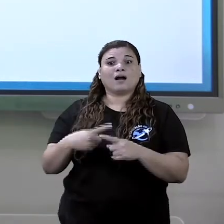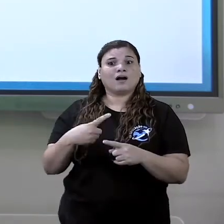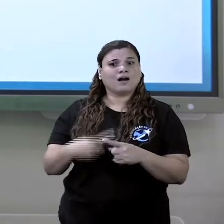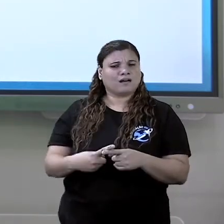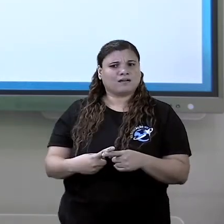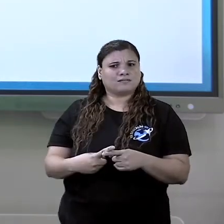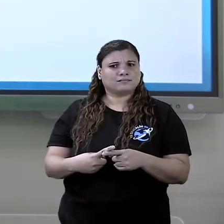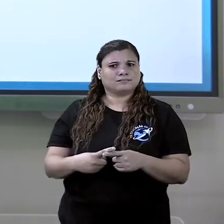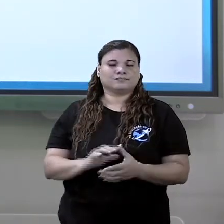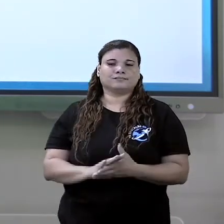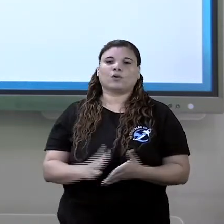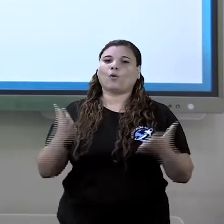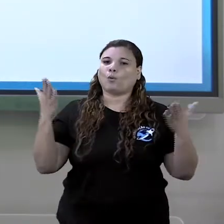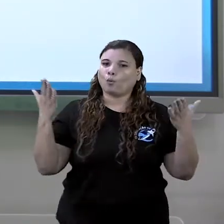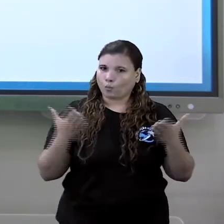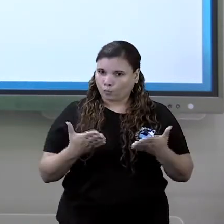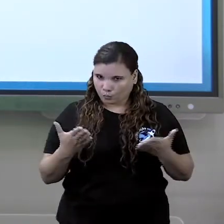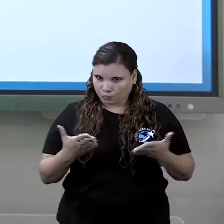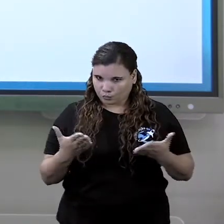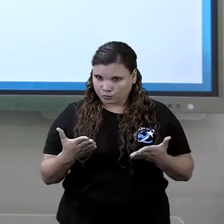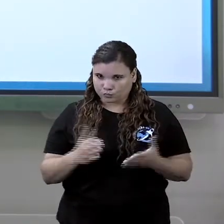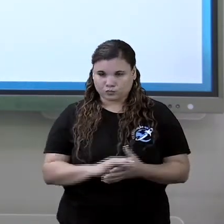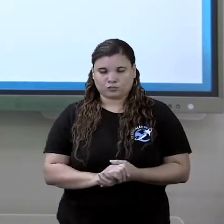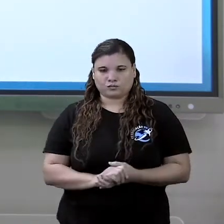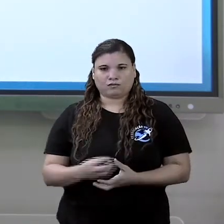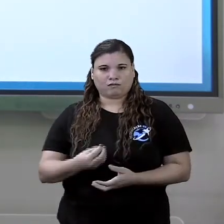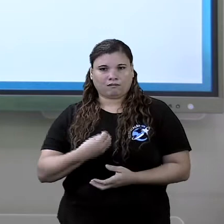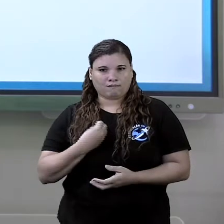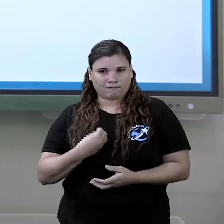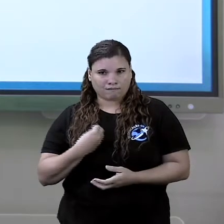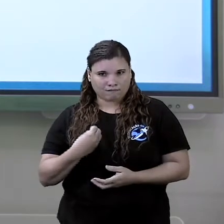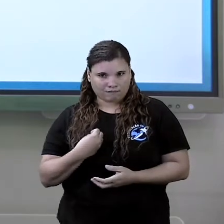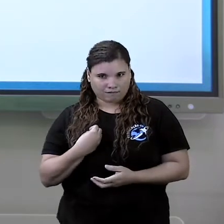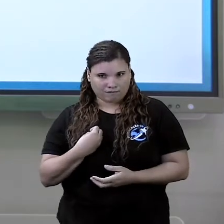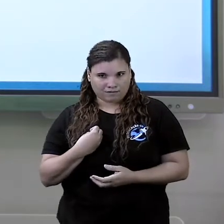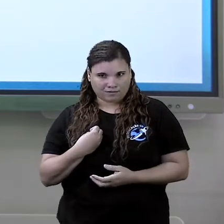quê? Hoje, nós vivemos no tempo da